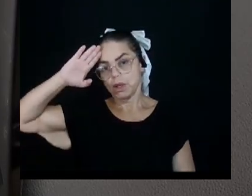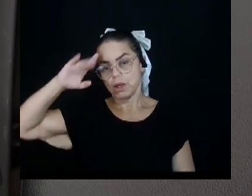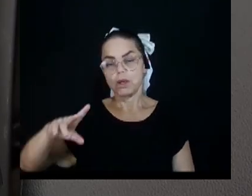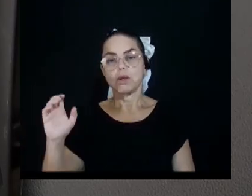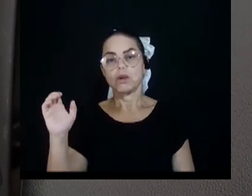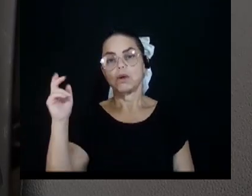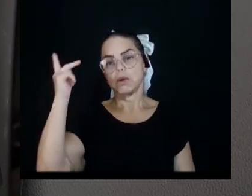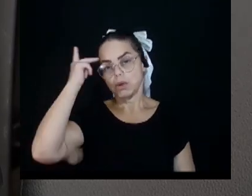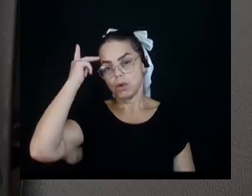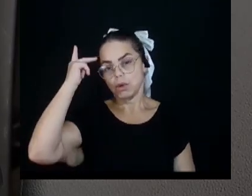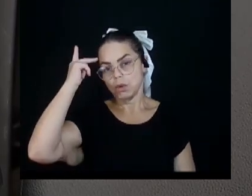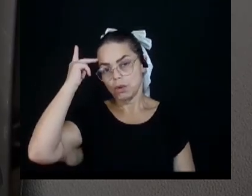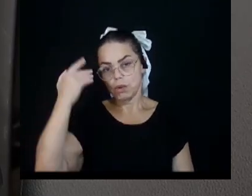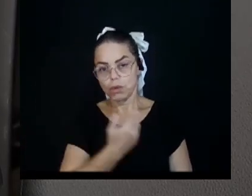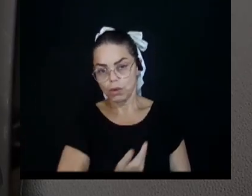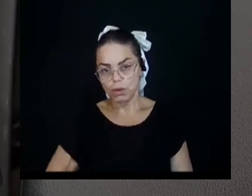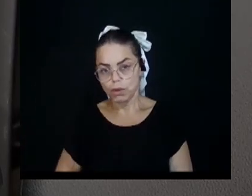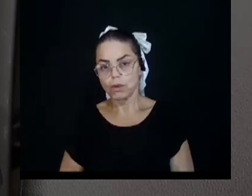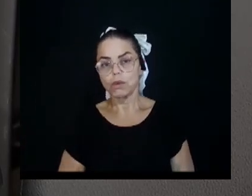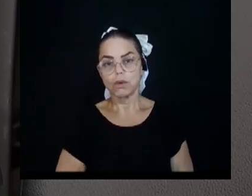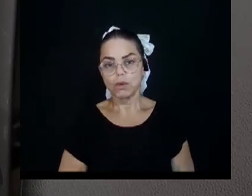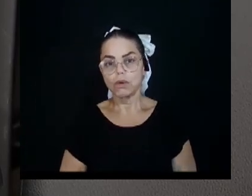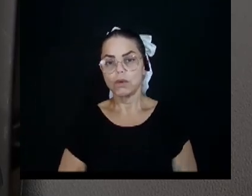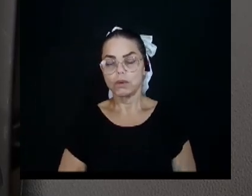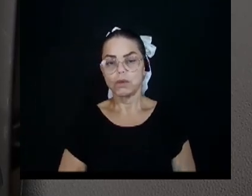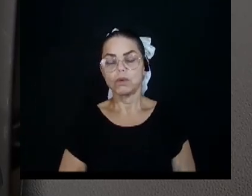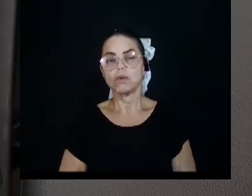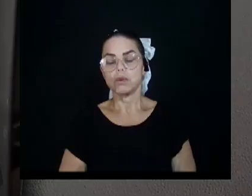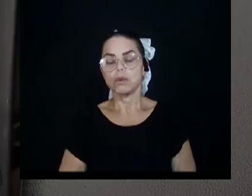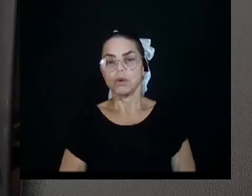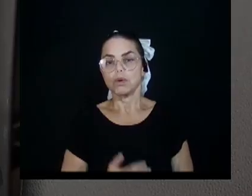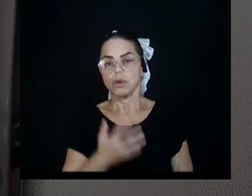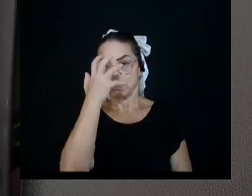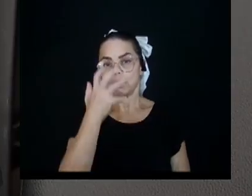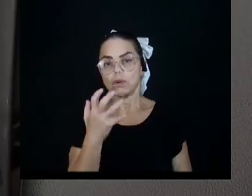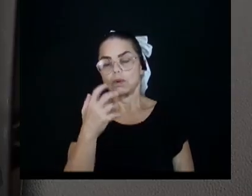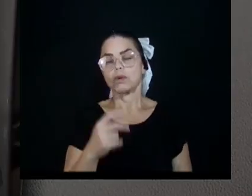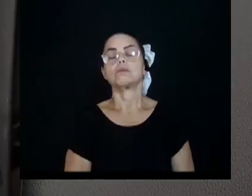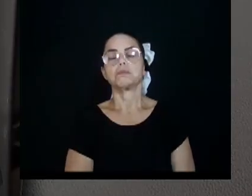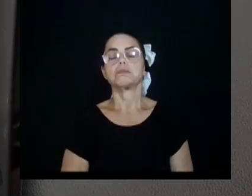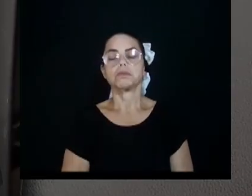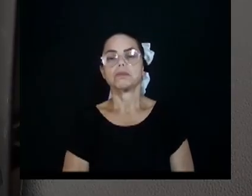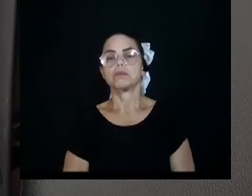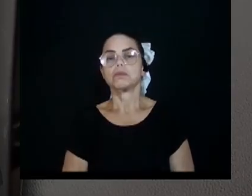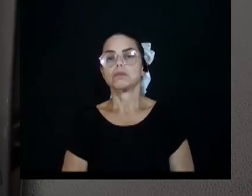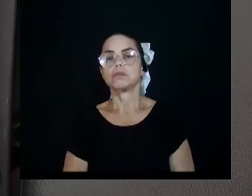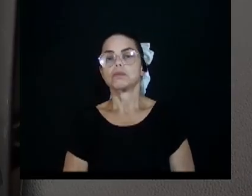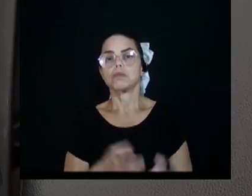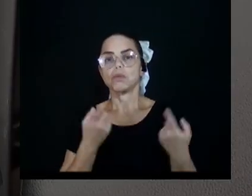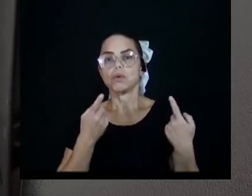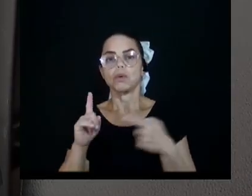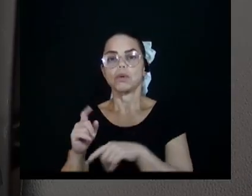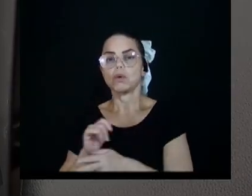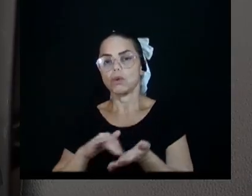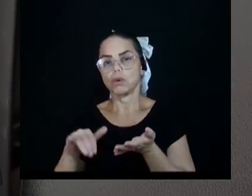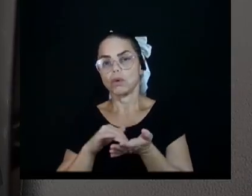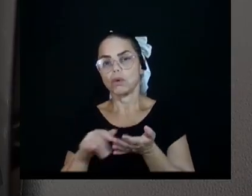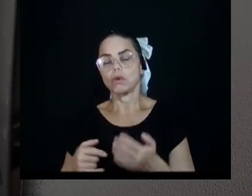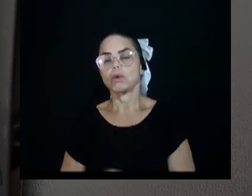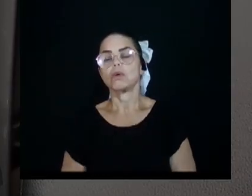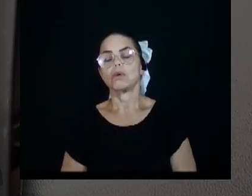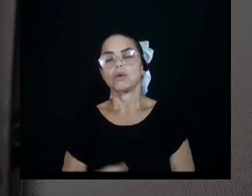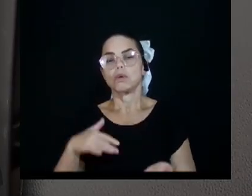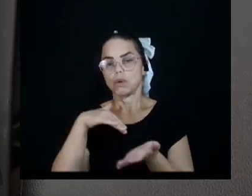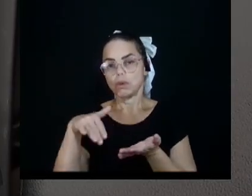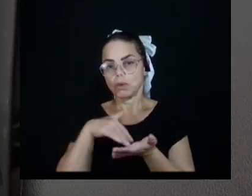Estado de São Paulo é um governo conservador. O antigo secretário se posicionou contra, mas o atual secretário do